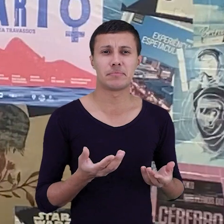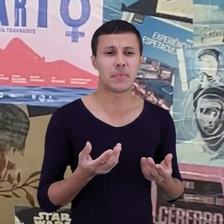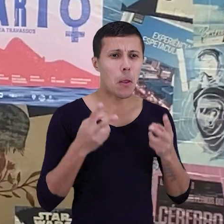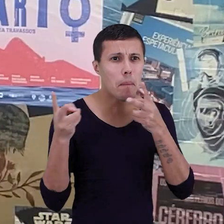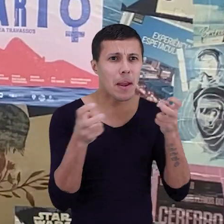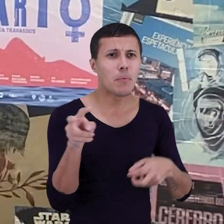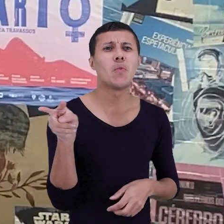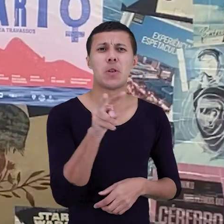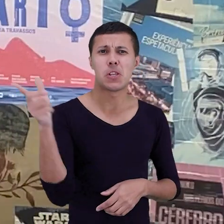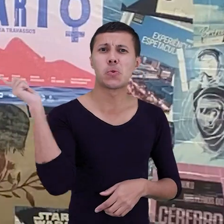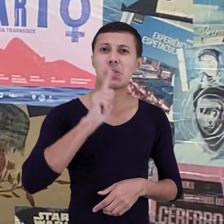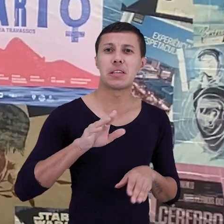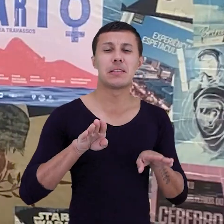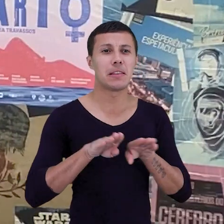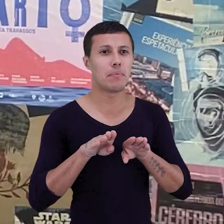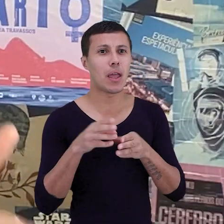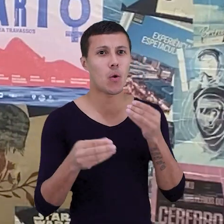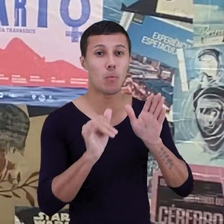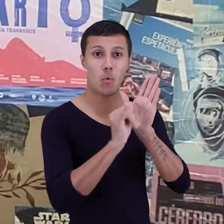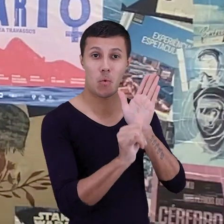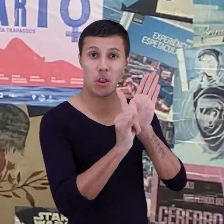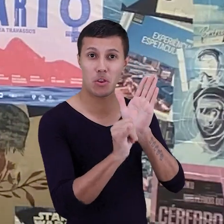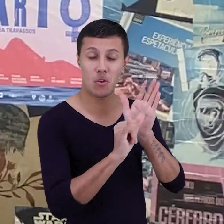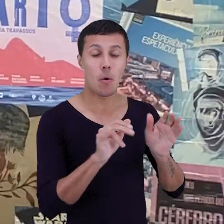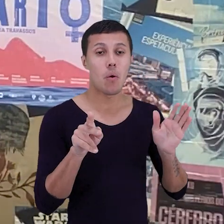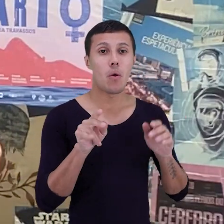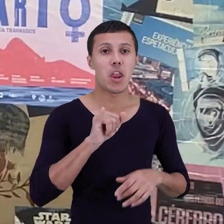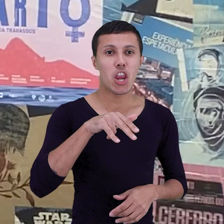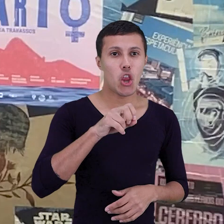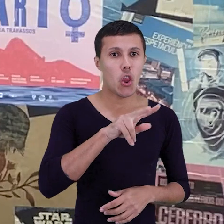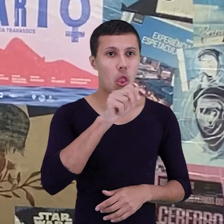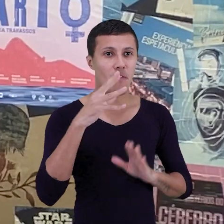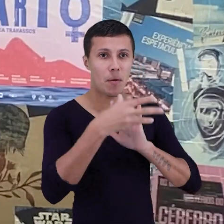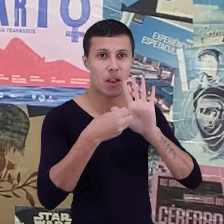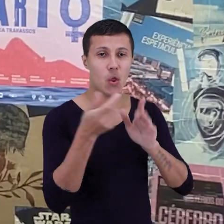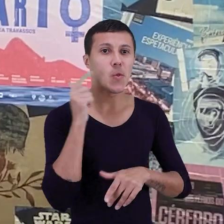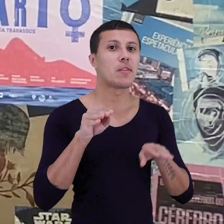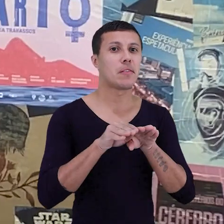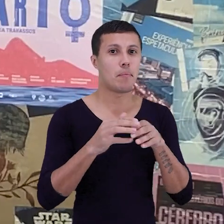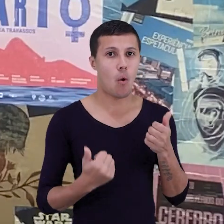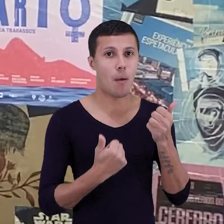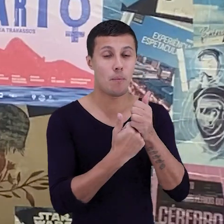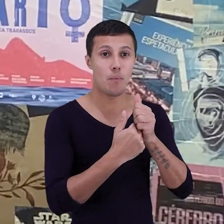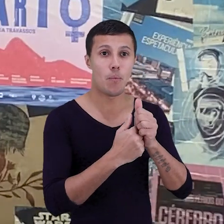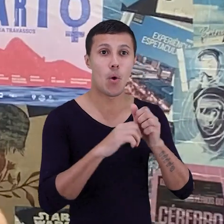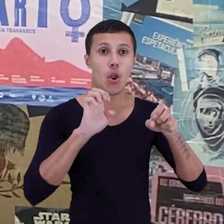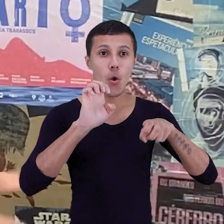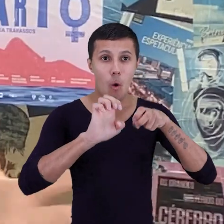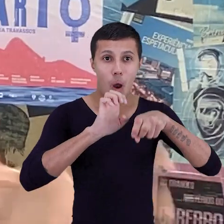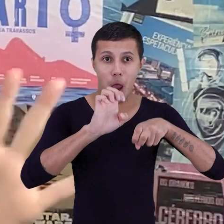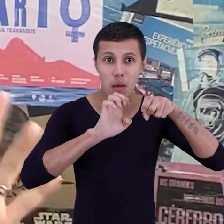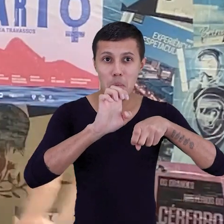Eu vejo que vocês conseguiram aí por meio desse edital do Inova Amazônia, conseguiram o apoio da Embrapa, então vocês conseguiram